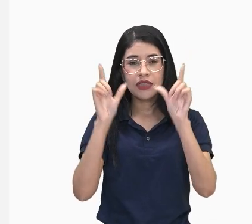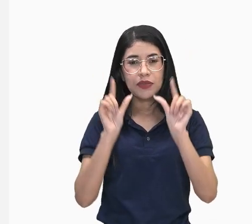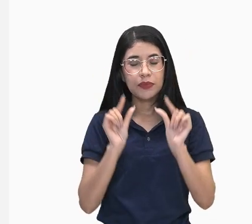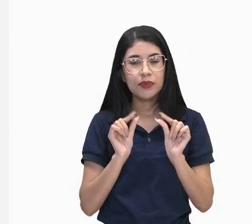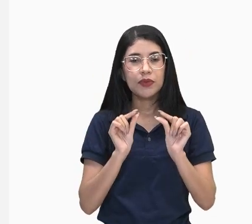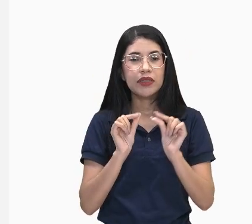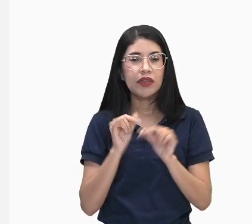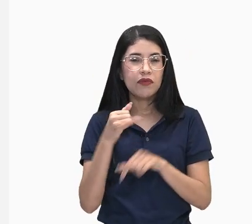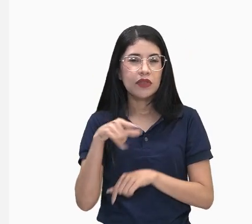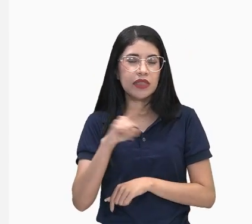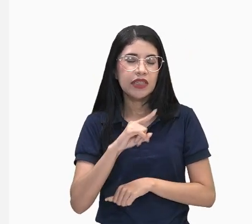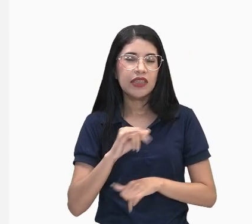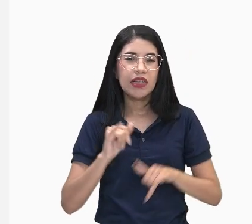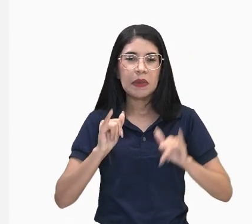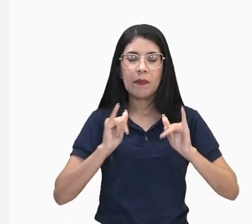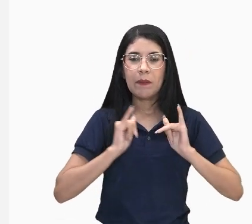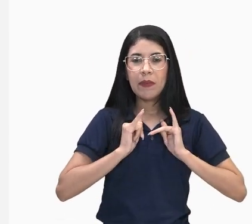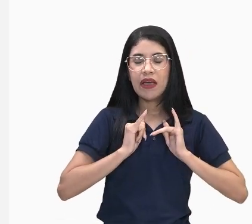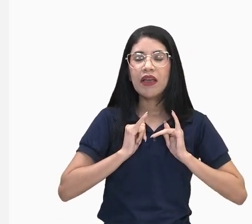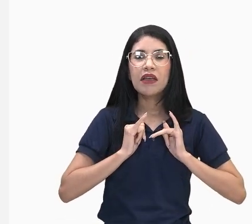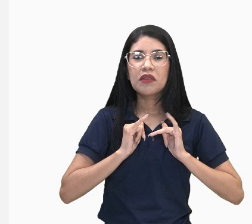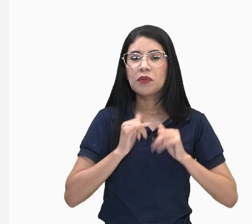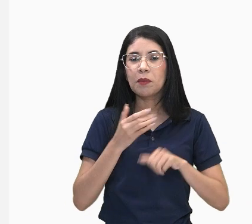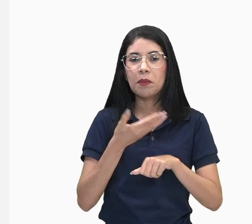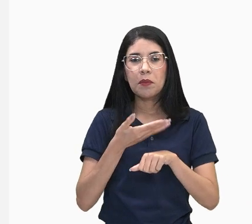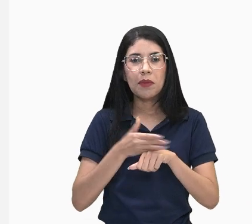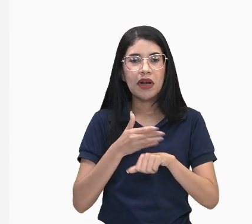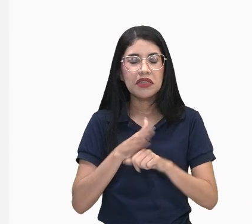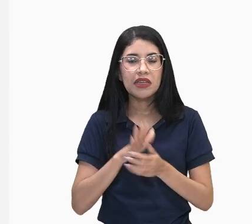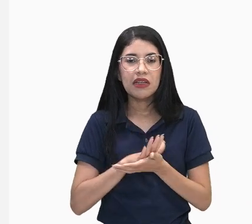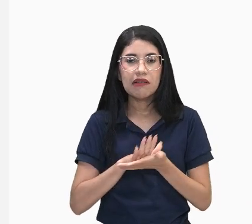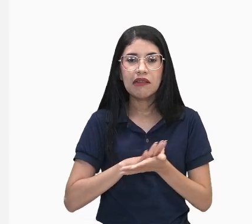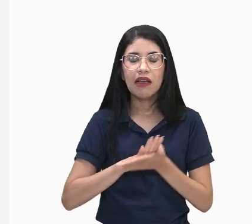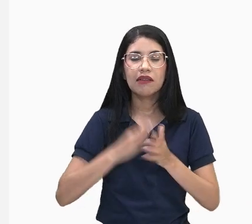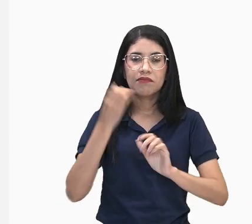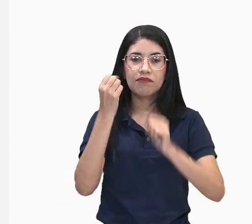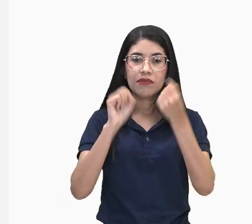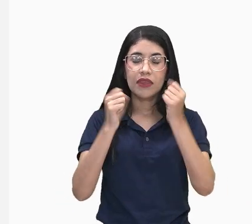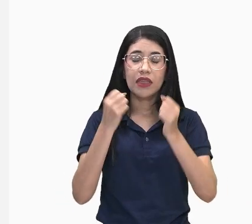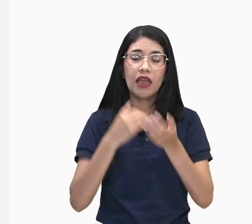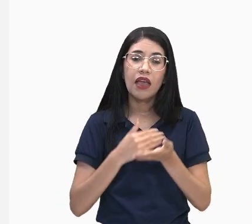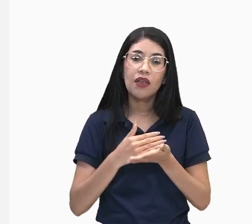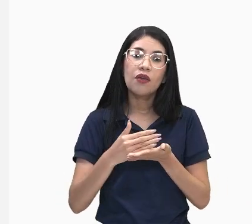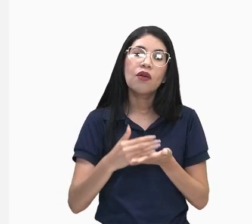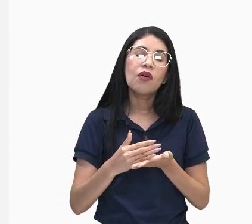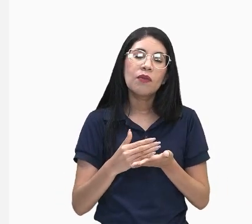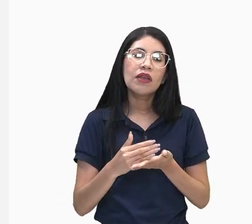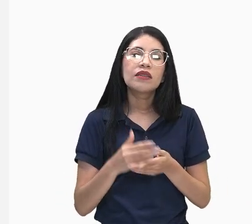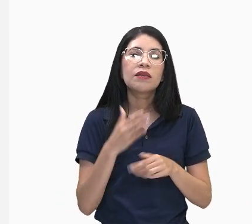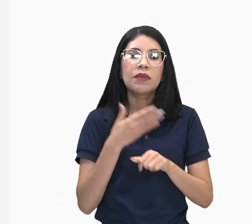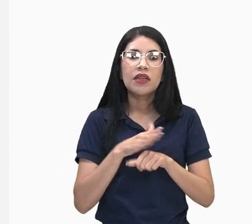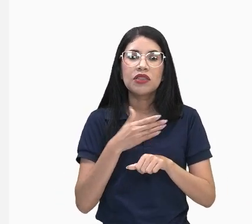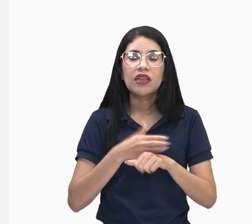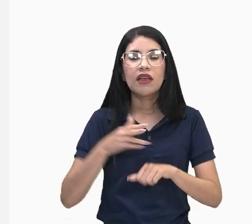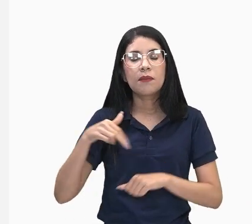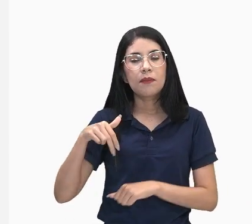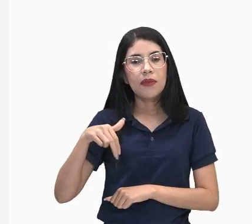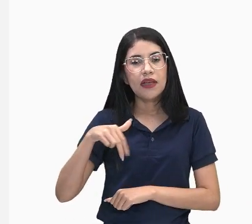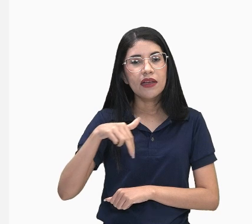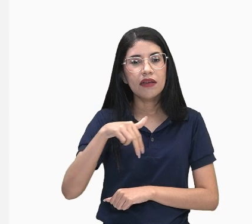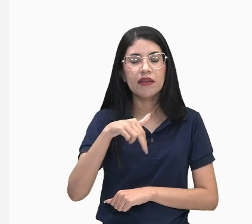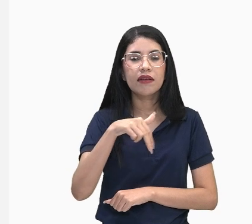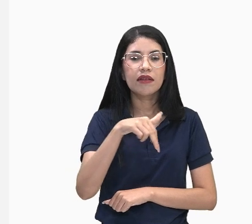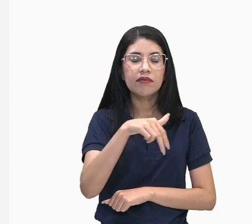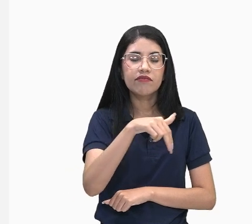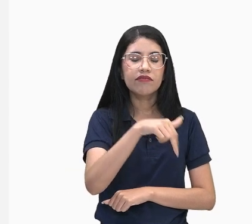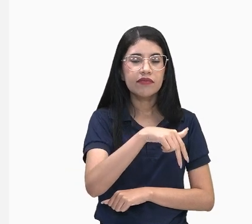está sedentário, não está executando nenhuma atividade física, e aí começa a realizar caminhadas esporádicas,